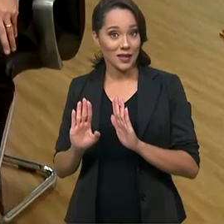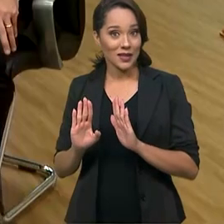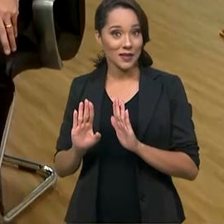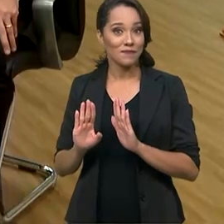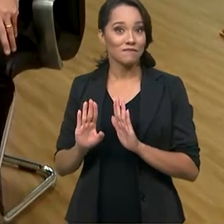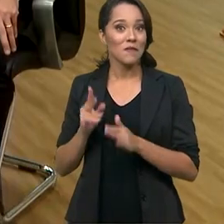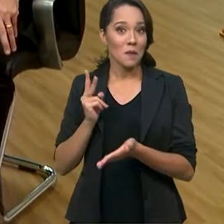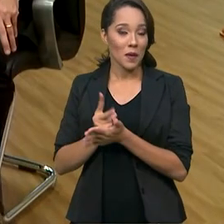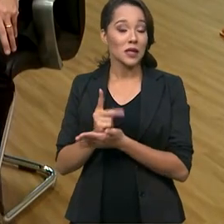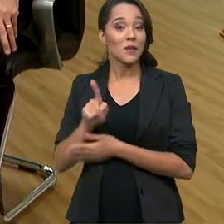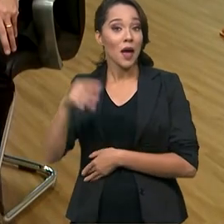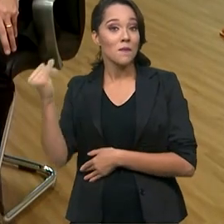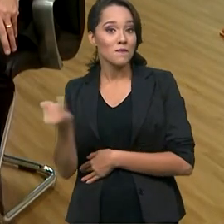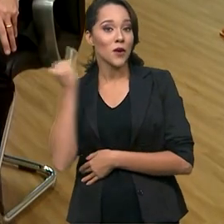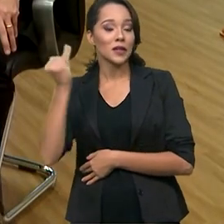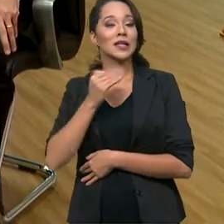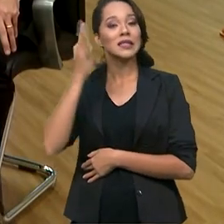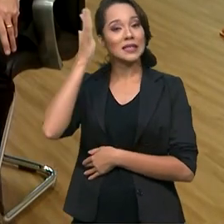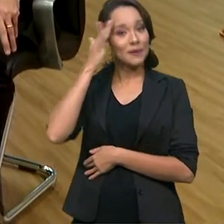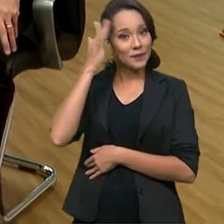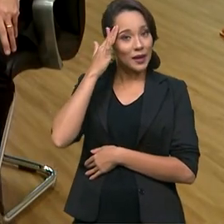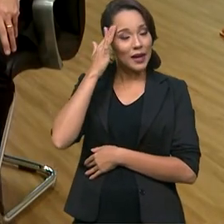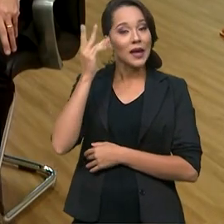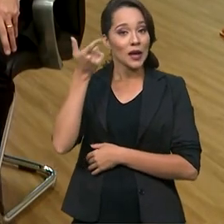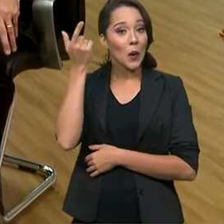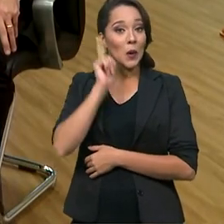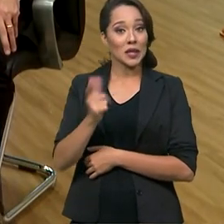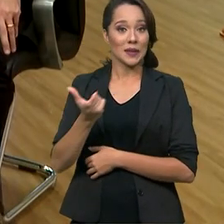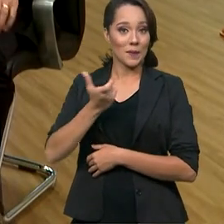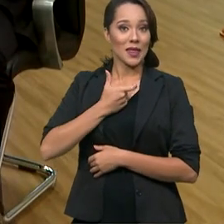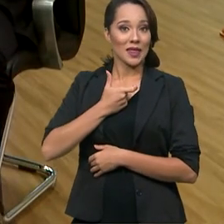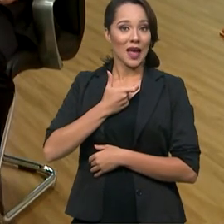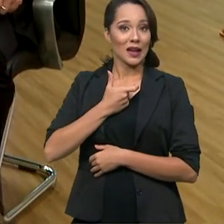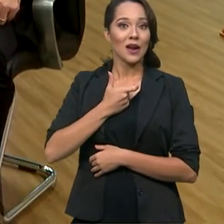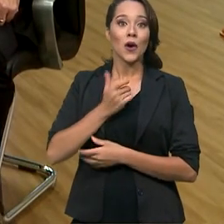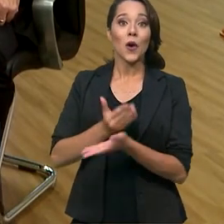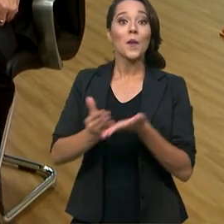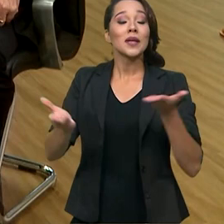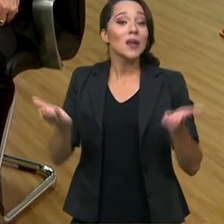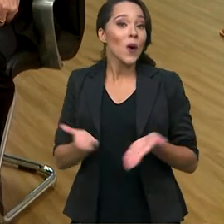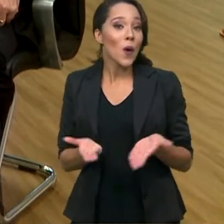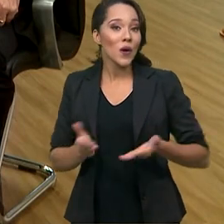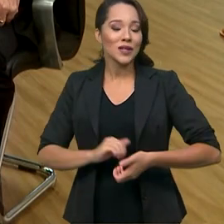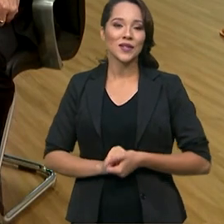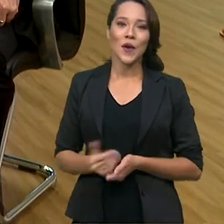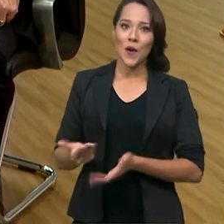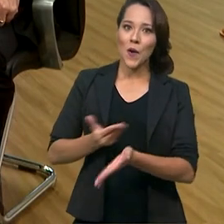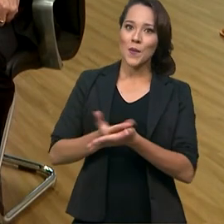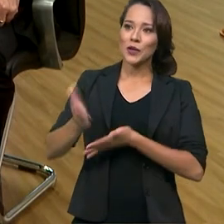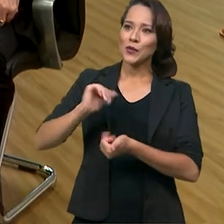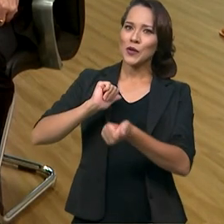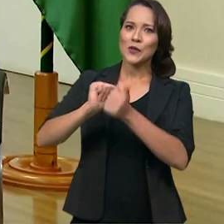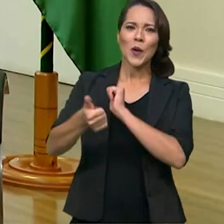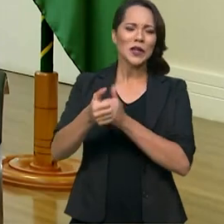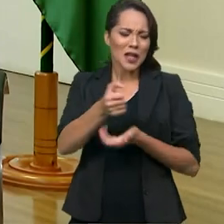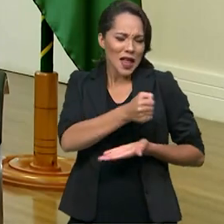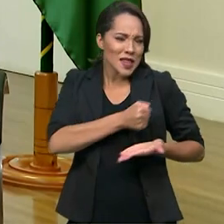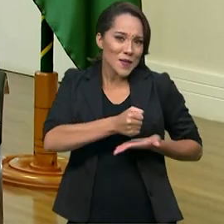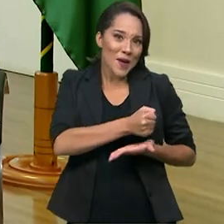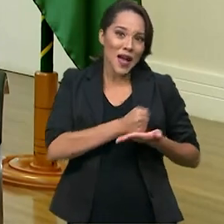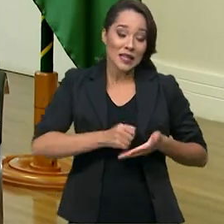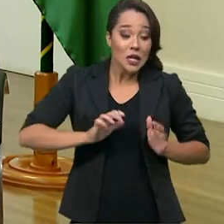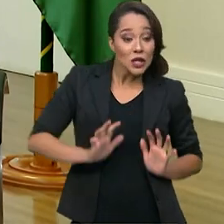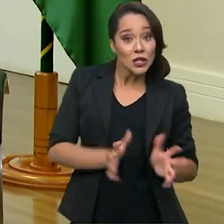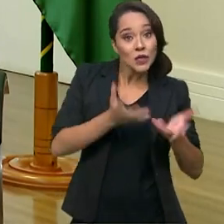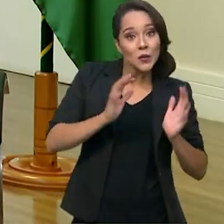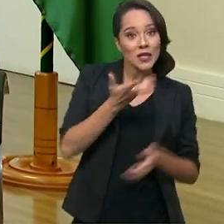assim, é muito importante a gente saber que a conquista dessa medalha começa hoje. Começa no esporte, lá na base,